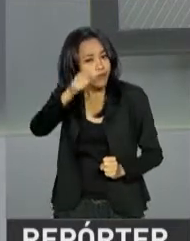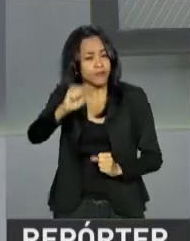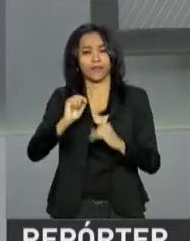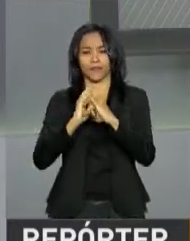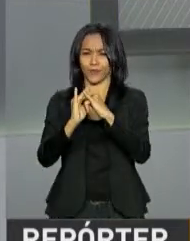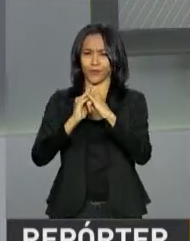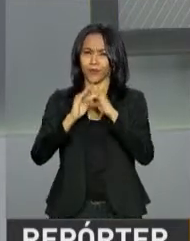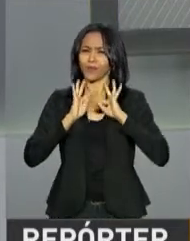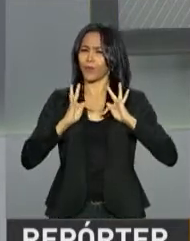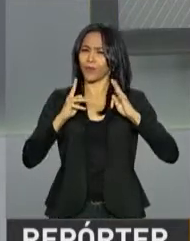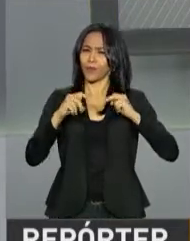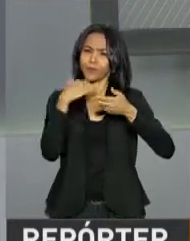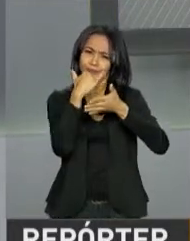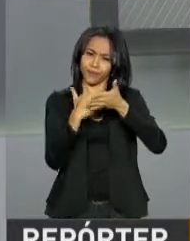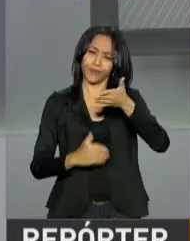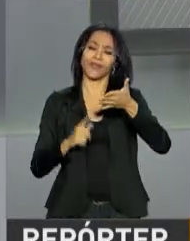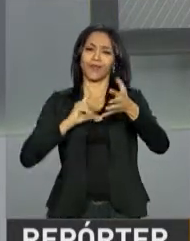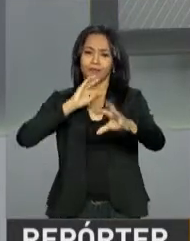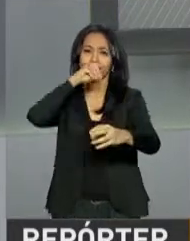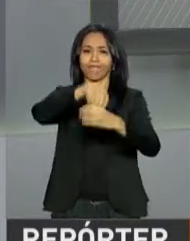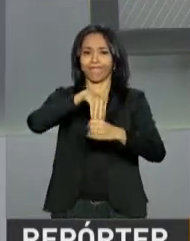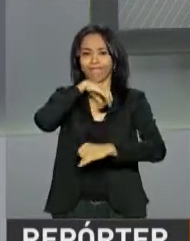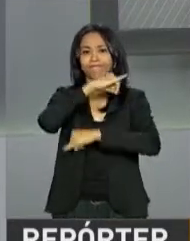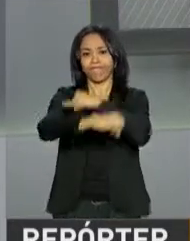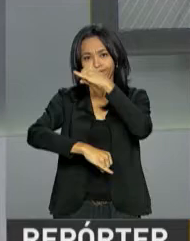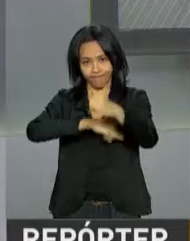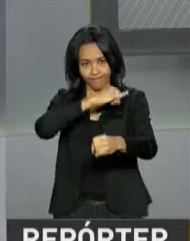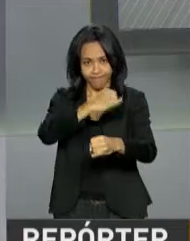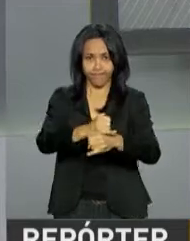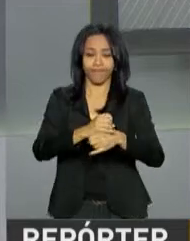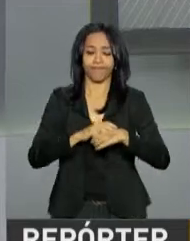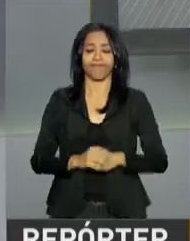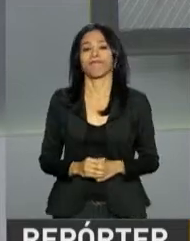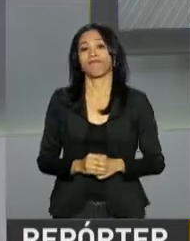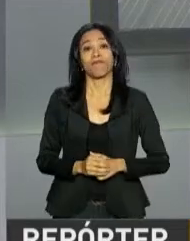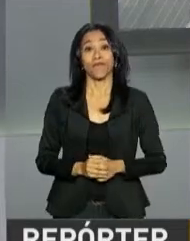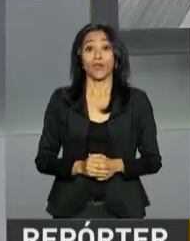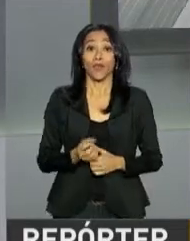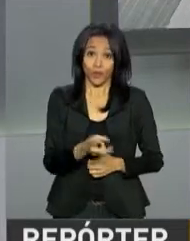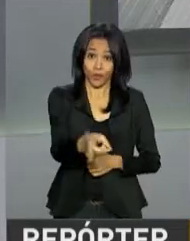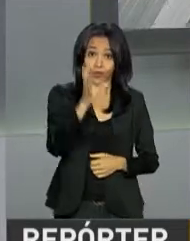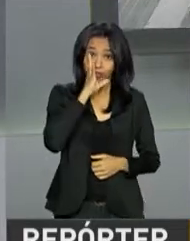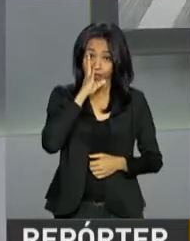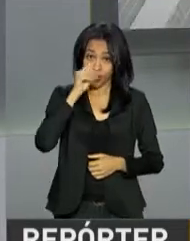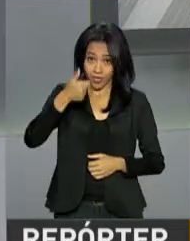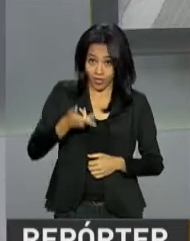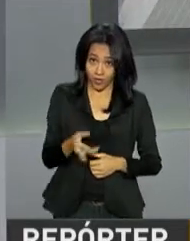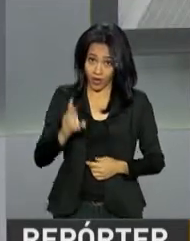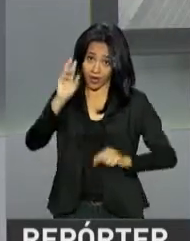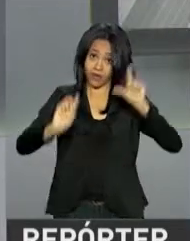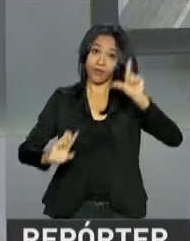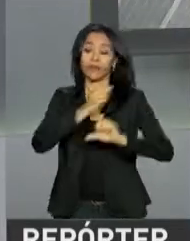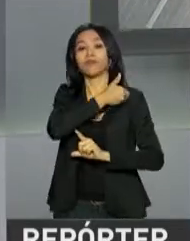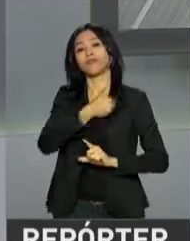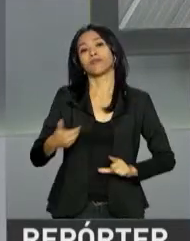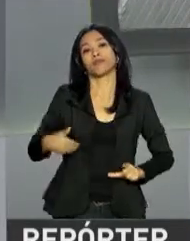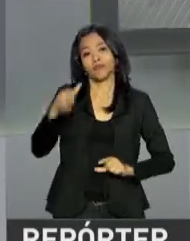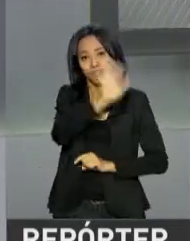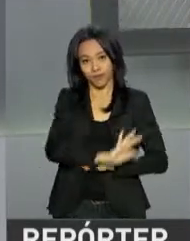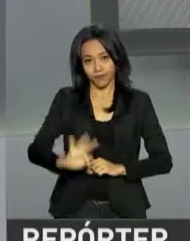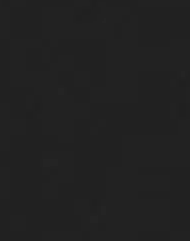youtube e toda a programação também está na página da nbr na internet continue com a gente aqui na nbr a tv do governo